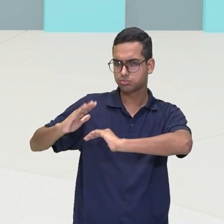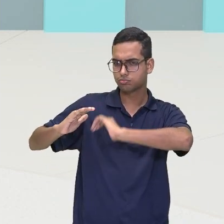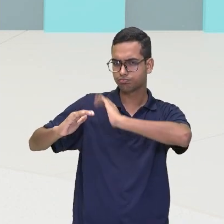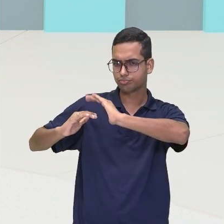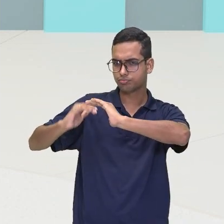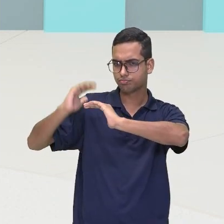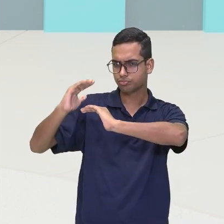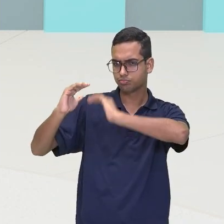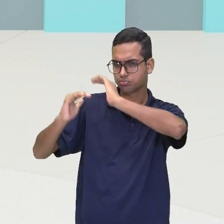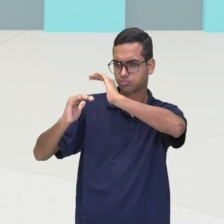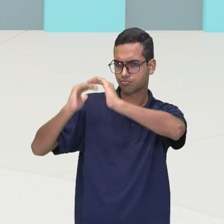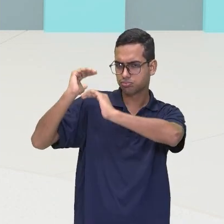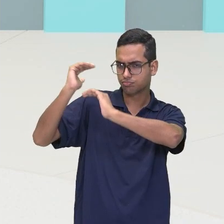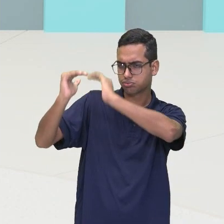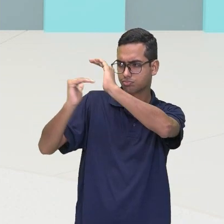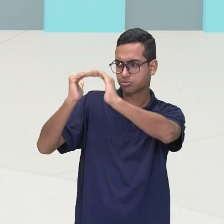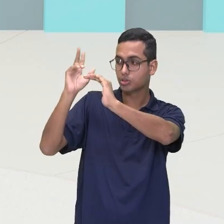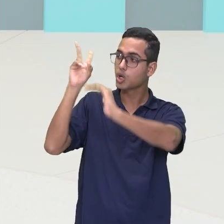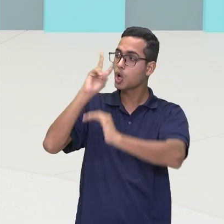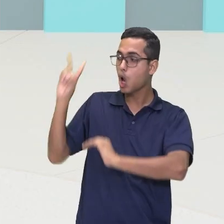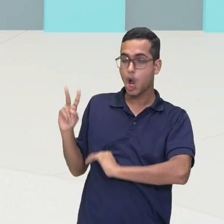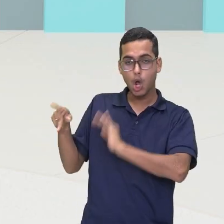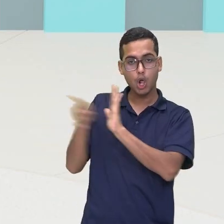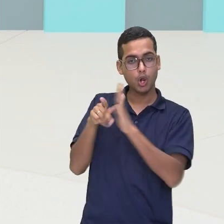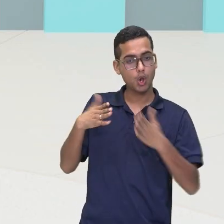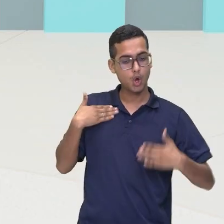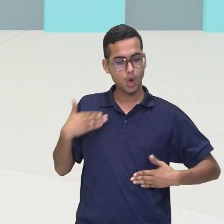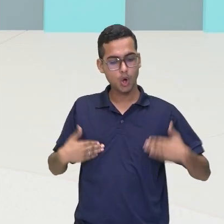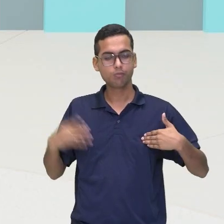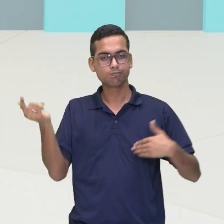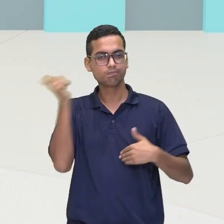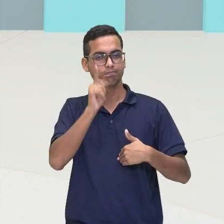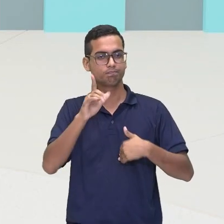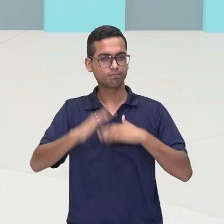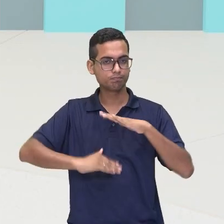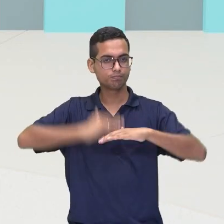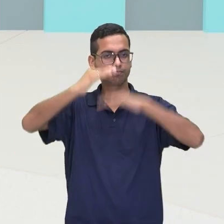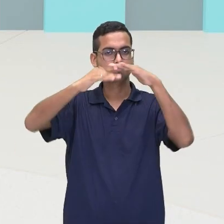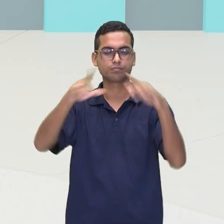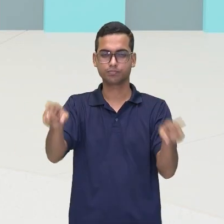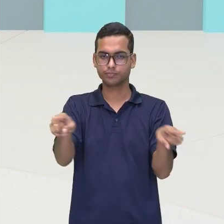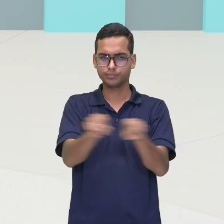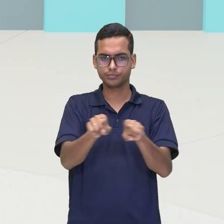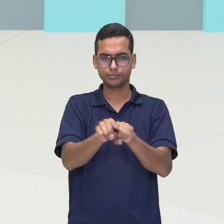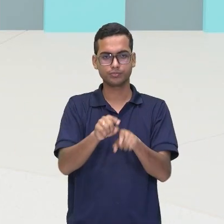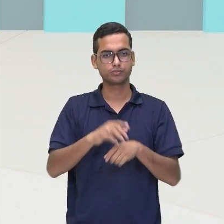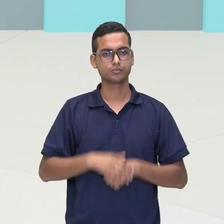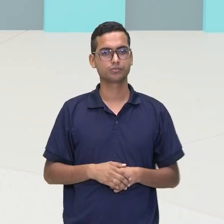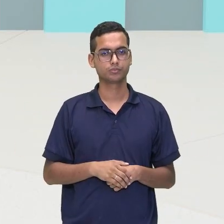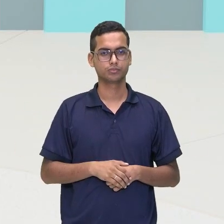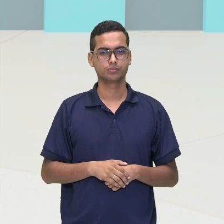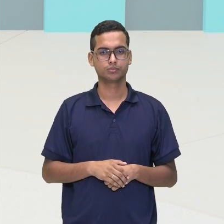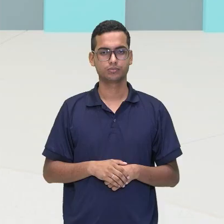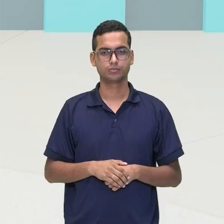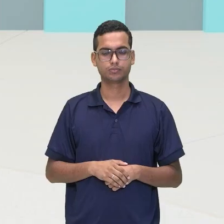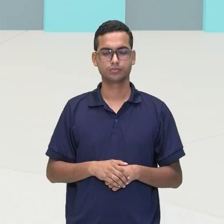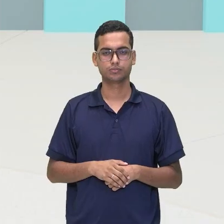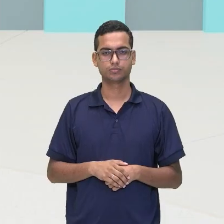corpo que você é hoje. E assim, o corpo é o mesmo que o homem, Não tem